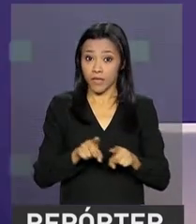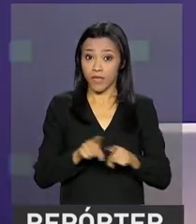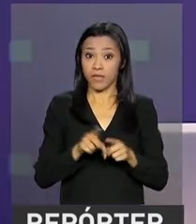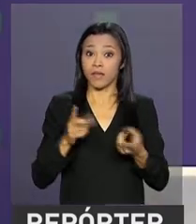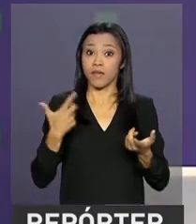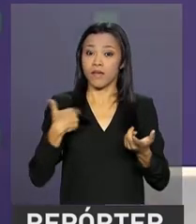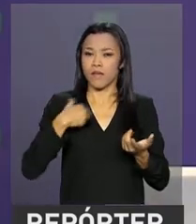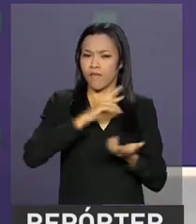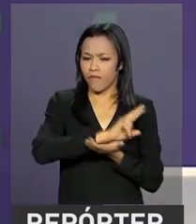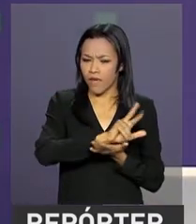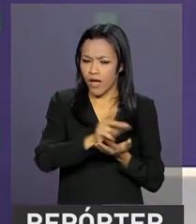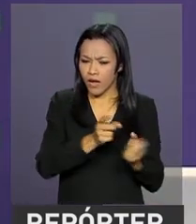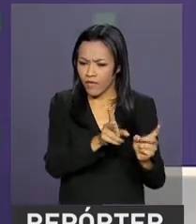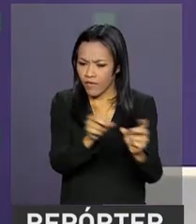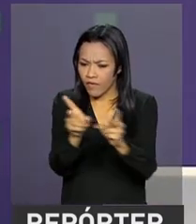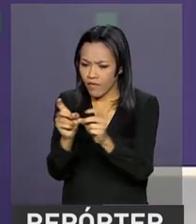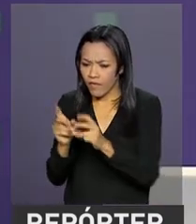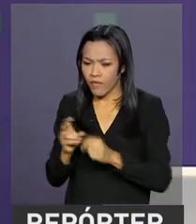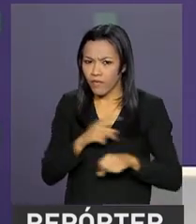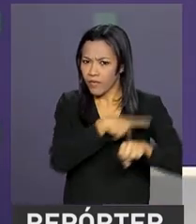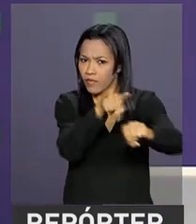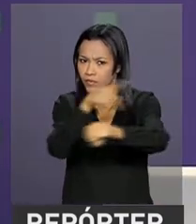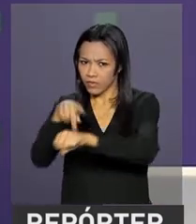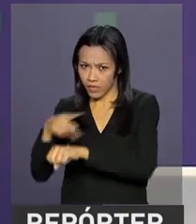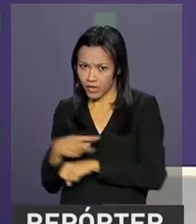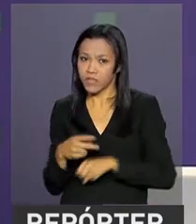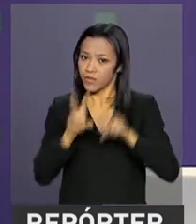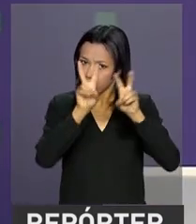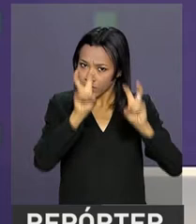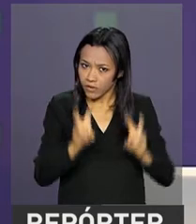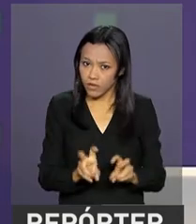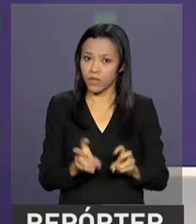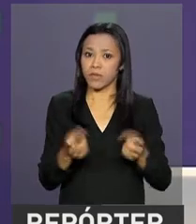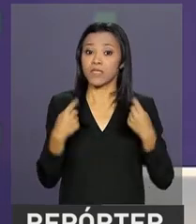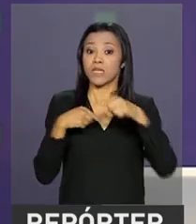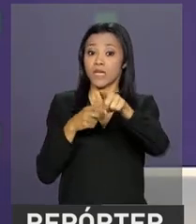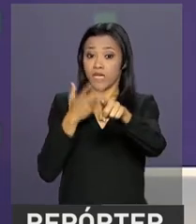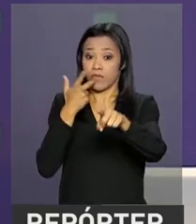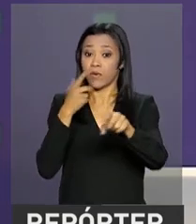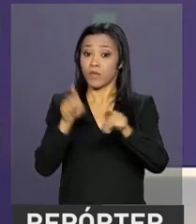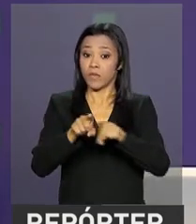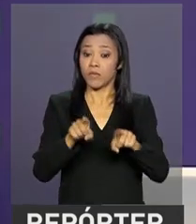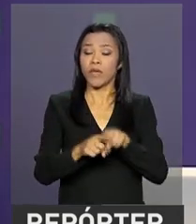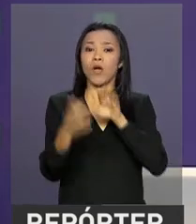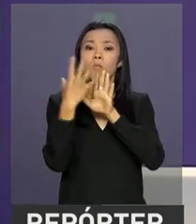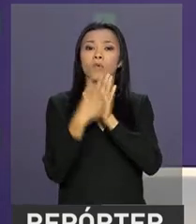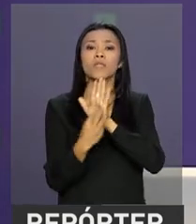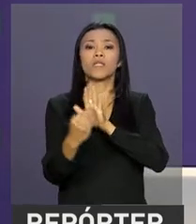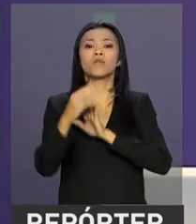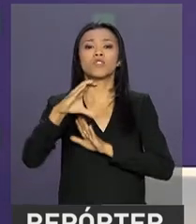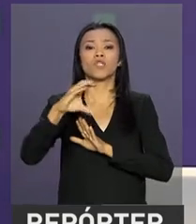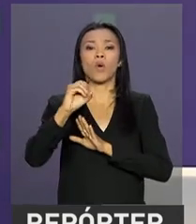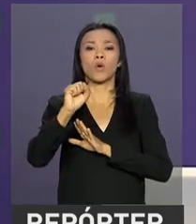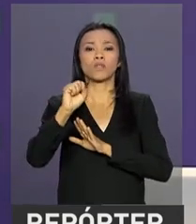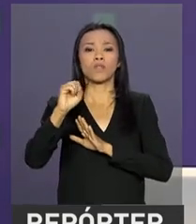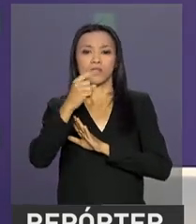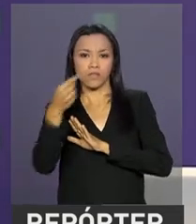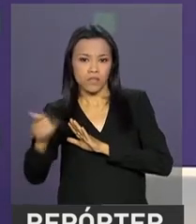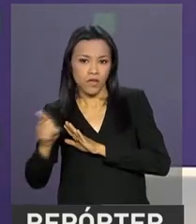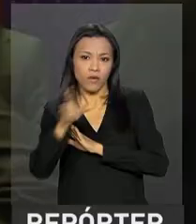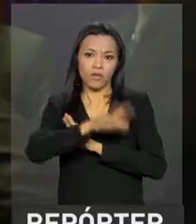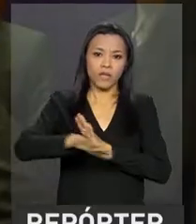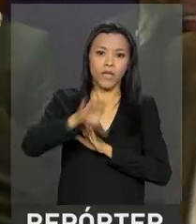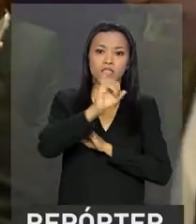comércio o ministro dos transportes também falou sobre os projetos de concessões à iniciativa privada na área de infraestrutura